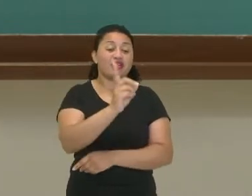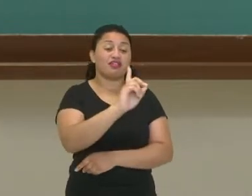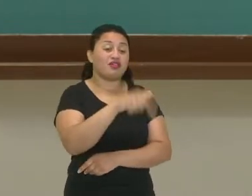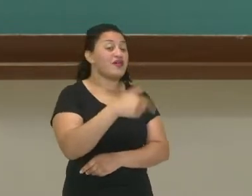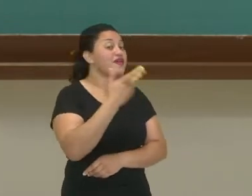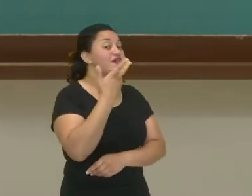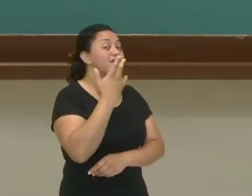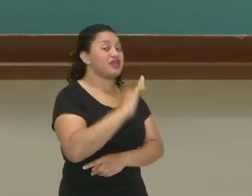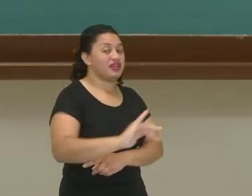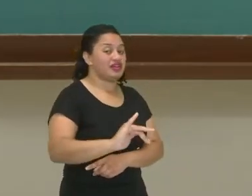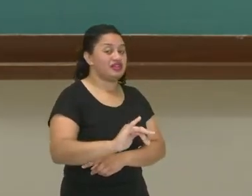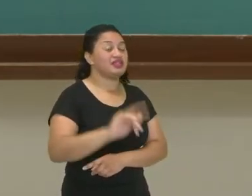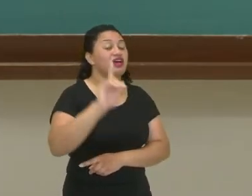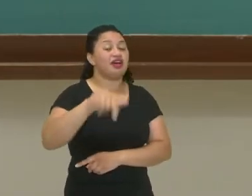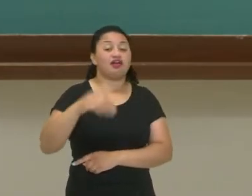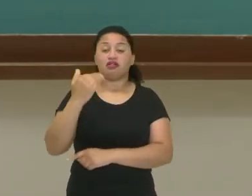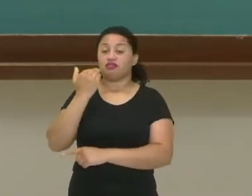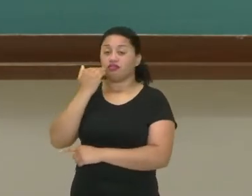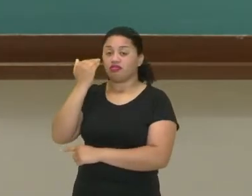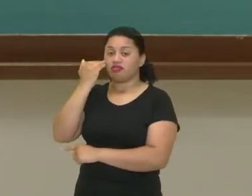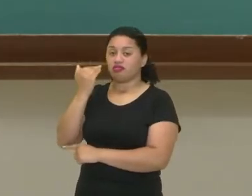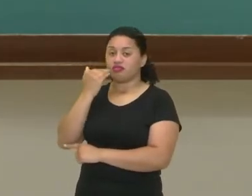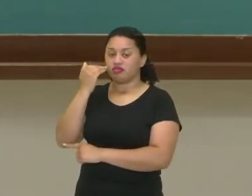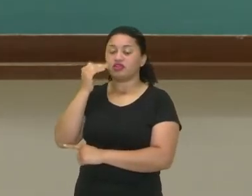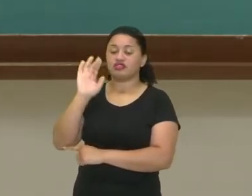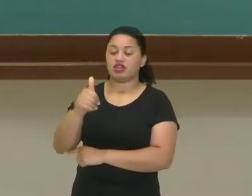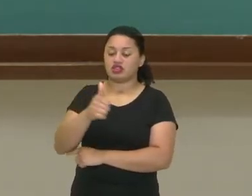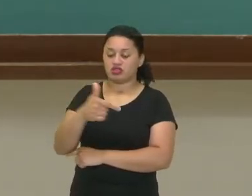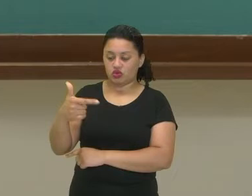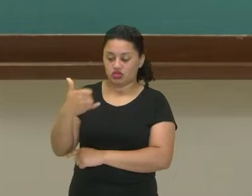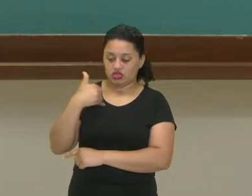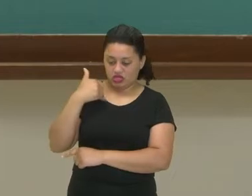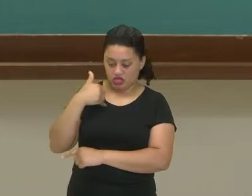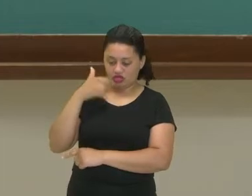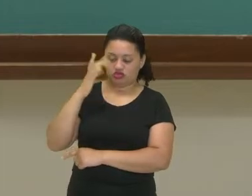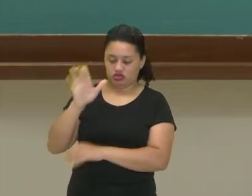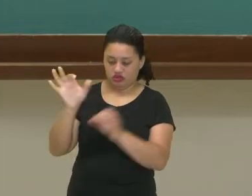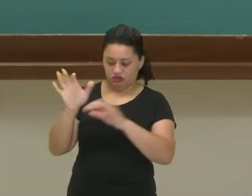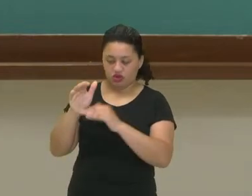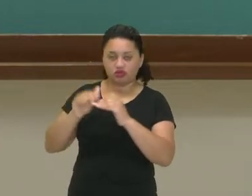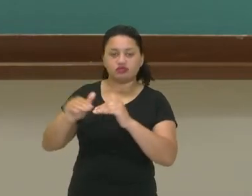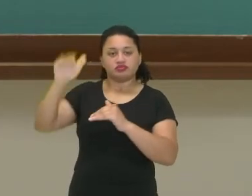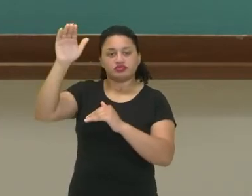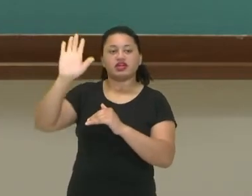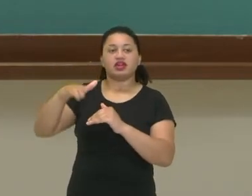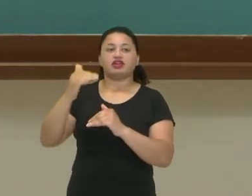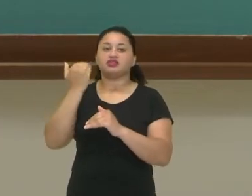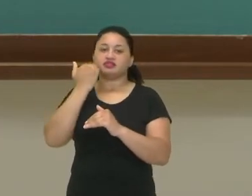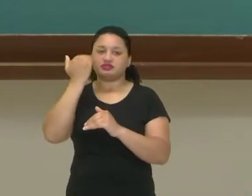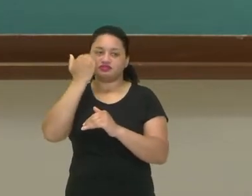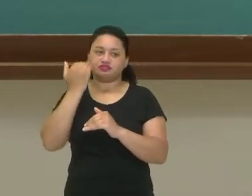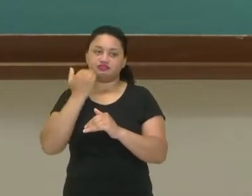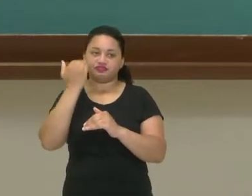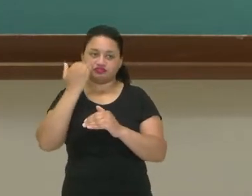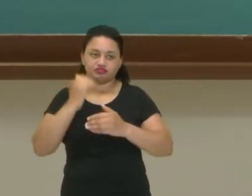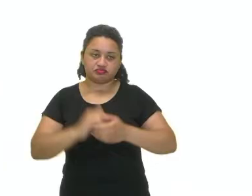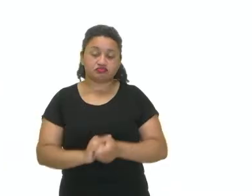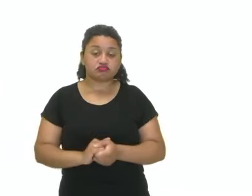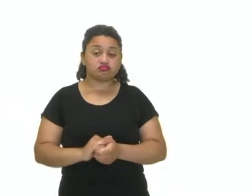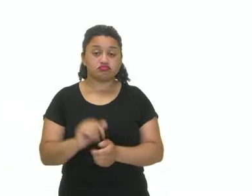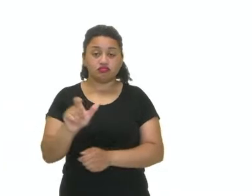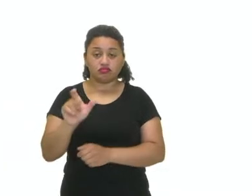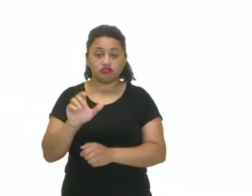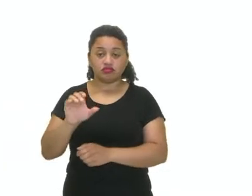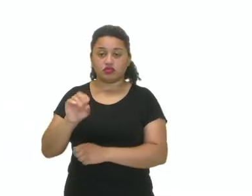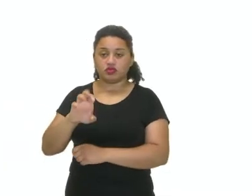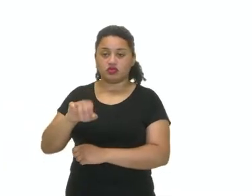considerado criança, né? Já tem os 12 anos completos, já é um adolescente ali. A palavra crônica vem do